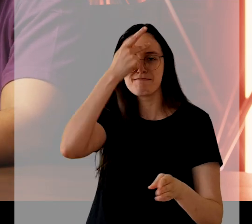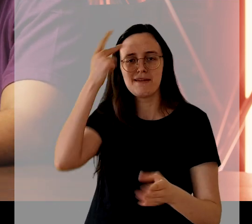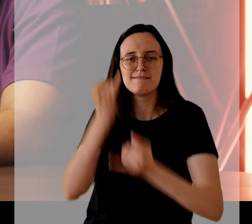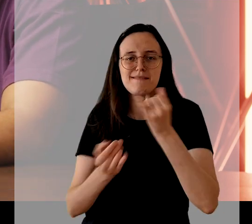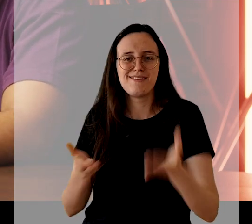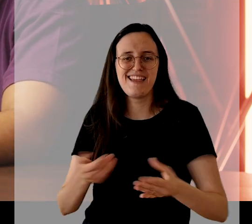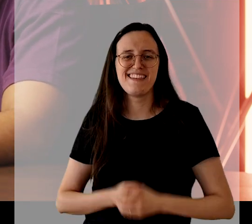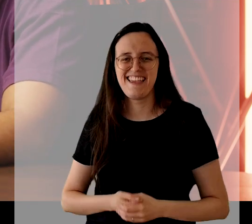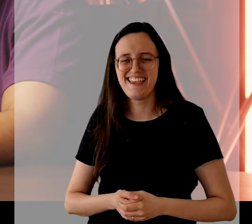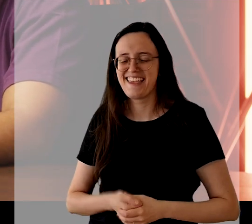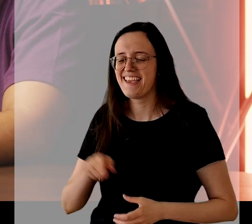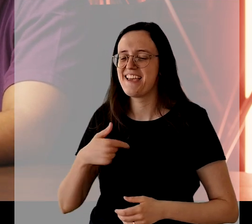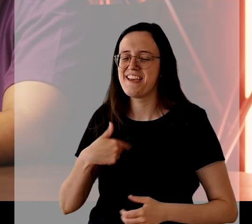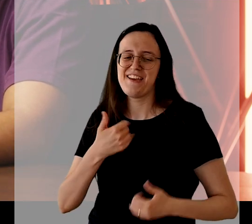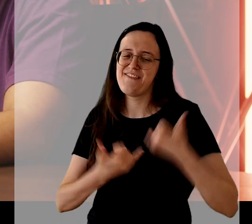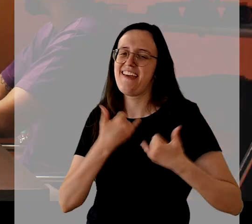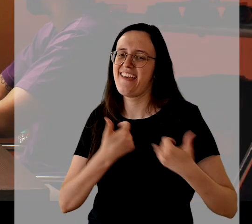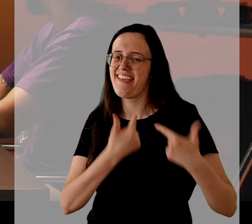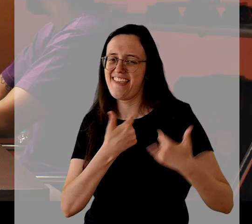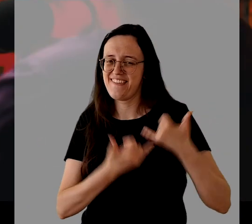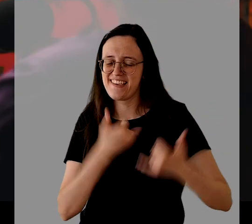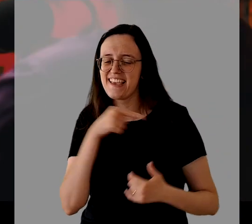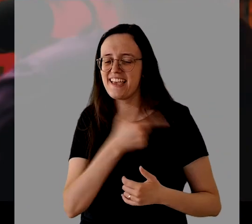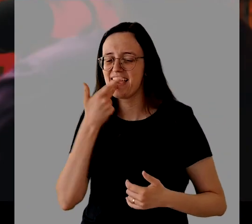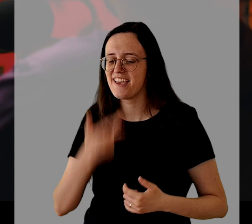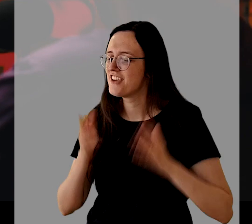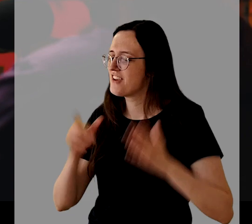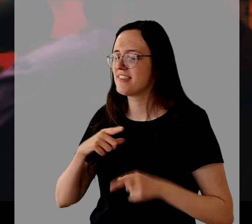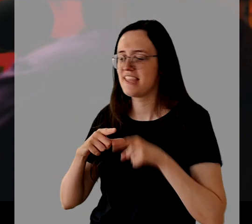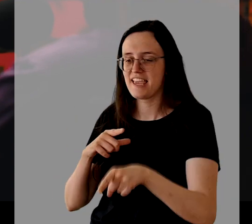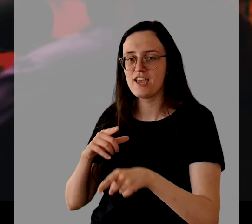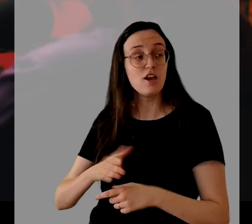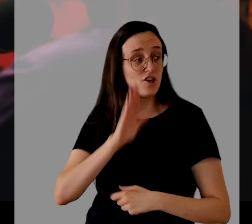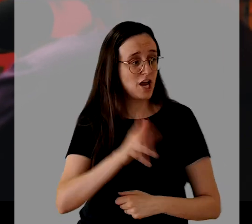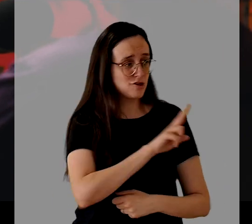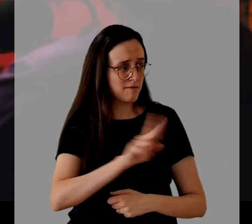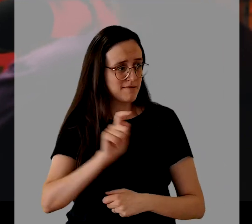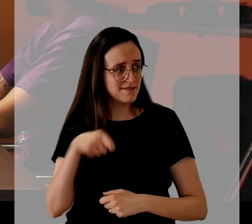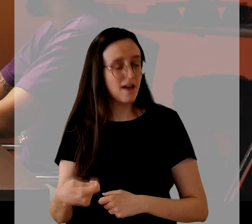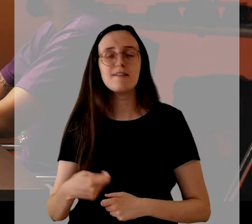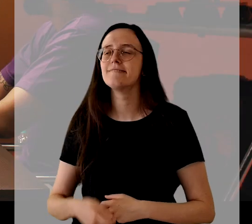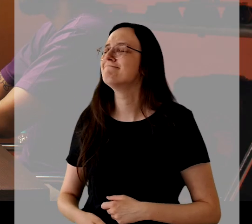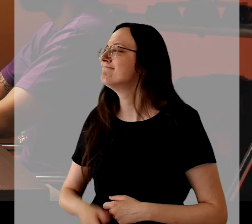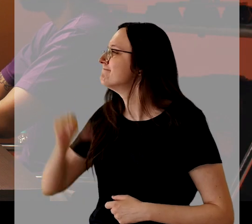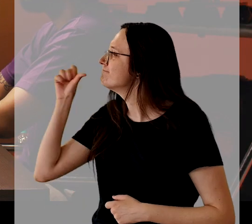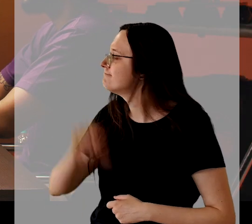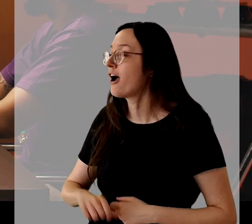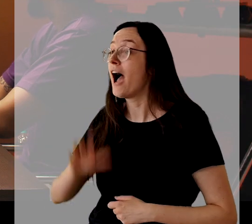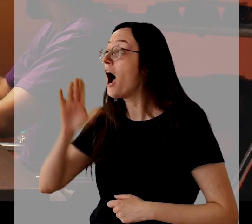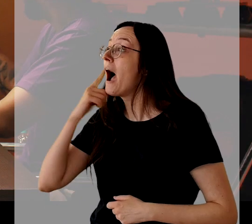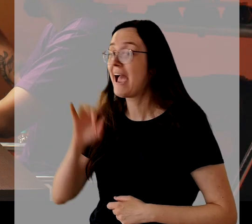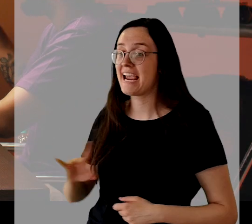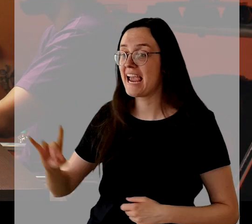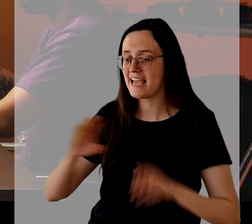que já personificou o carrinho, né? Minha namorada até brinca bastante comigo que... Já tem nome? Já tem nome. Pior do que isso,